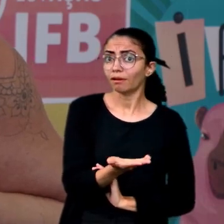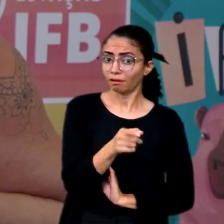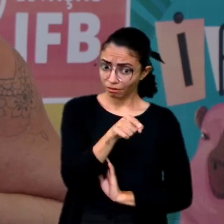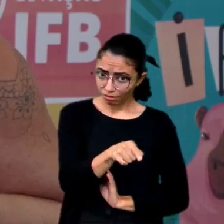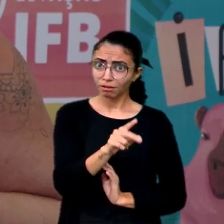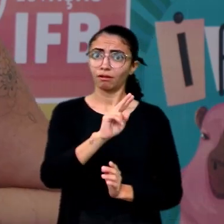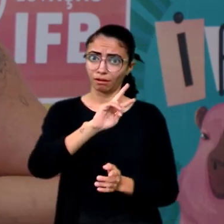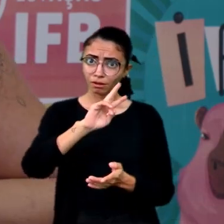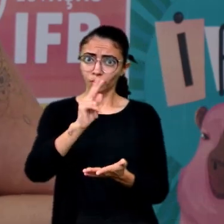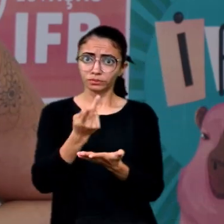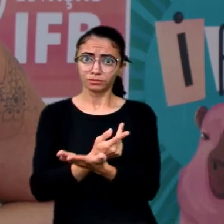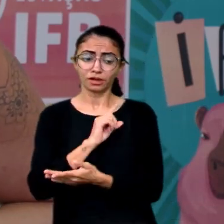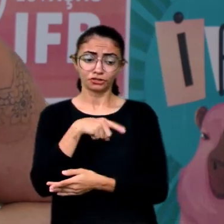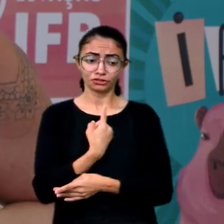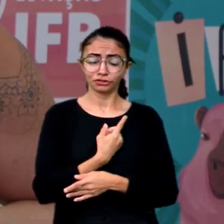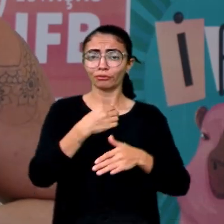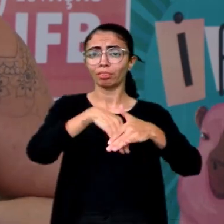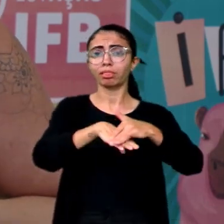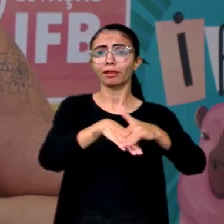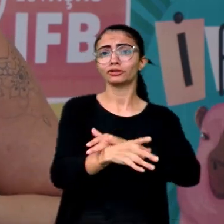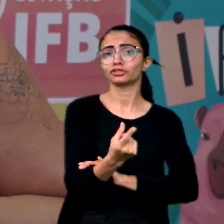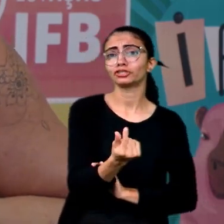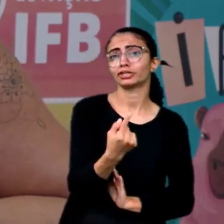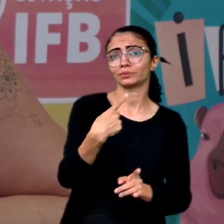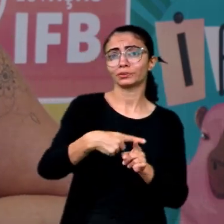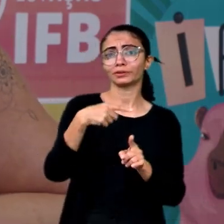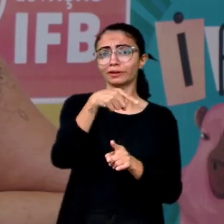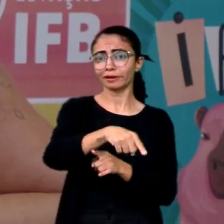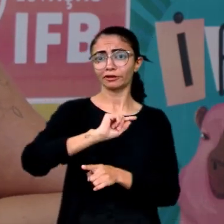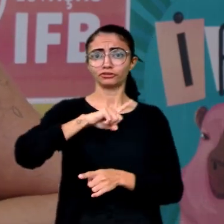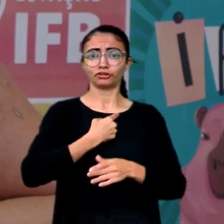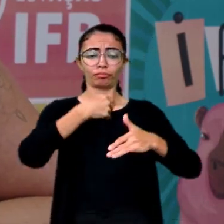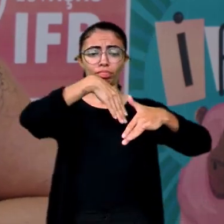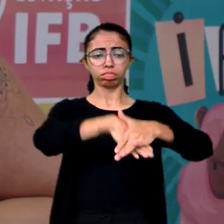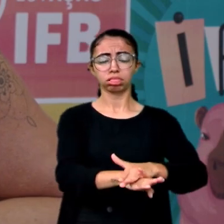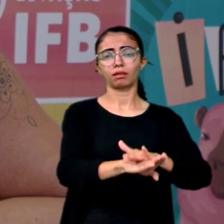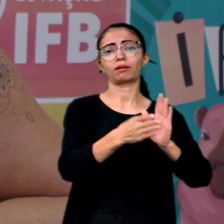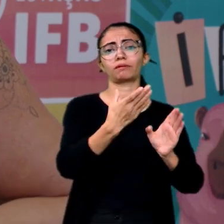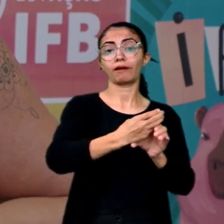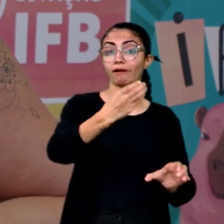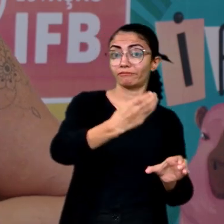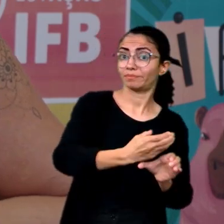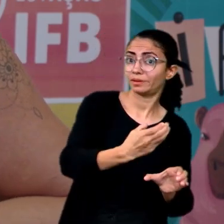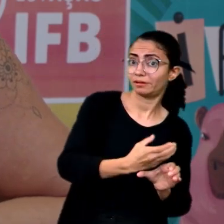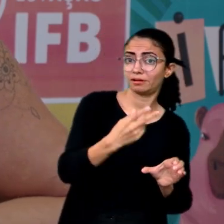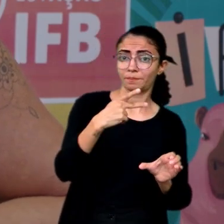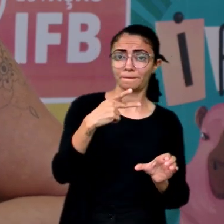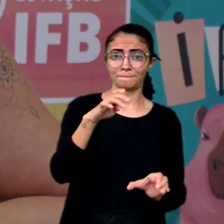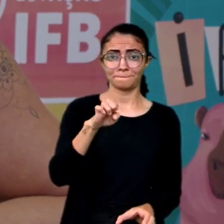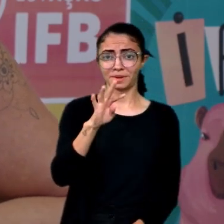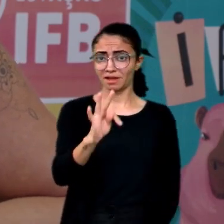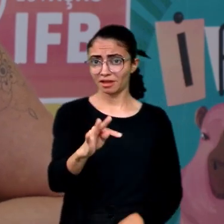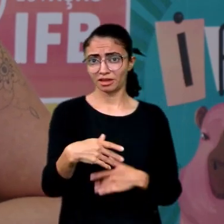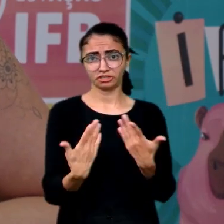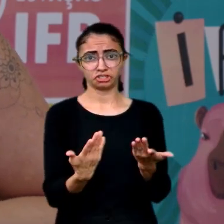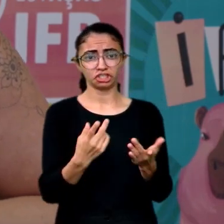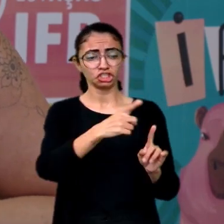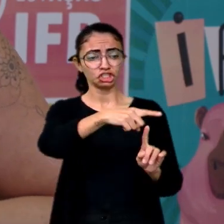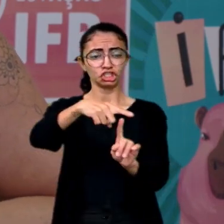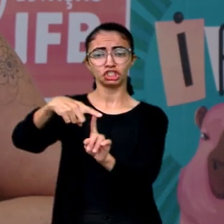enterrando dinheiro. A gente está enterrando garrafa PET, a gente está enterrando todo tipo de plástico,